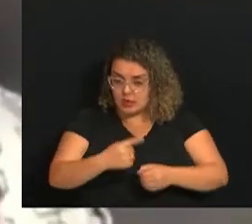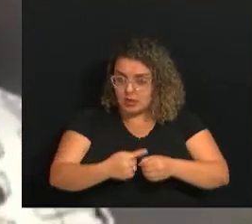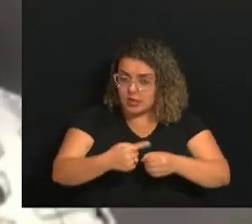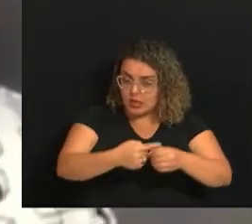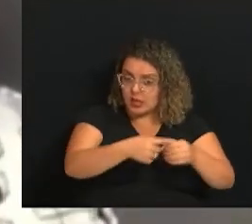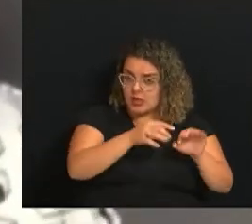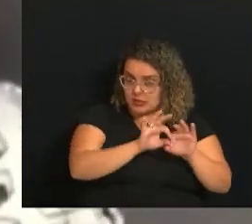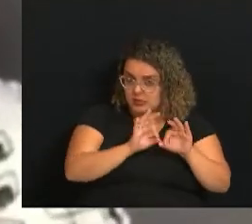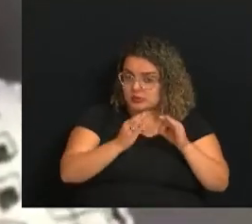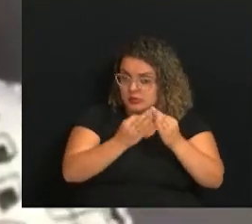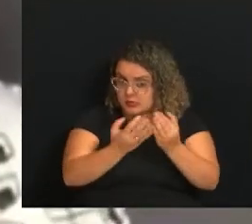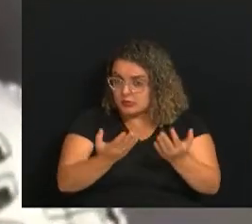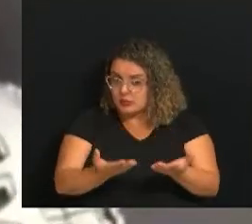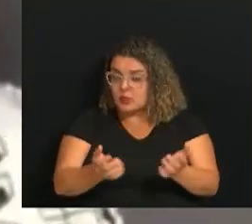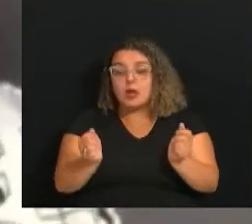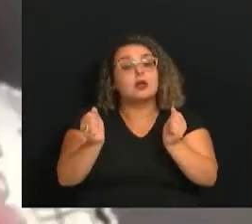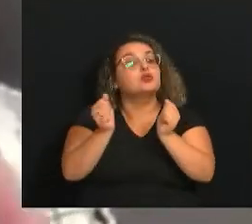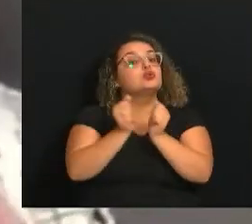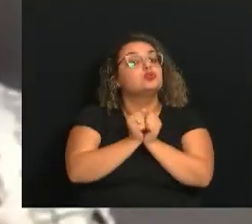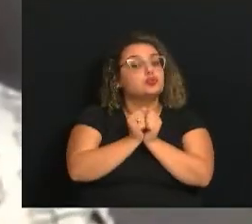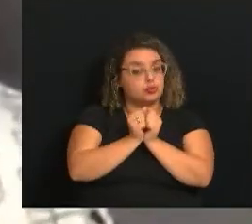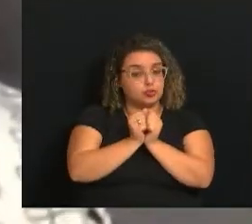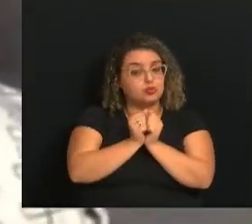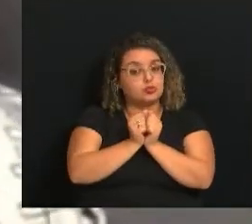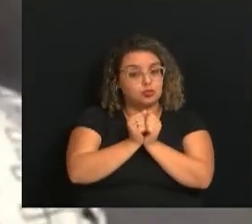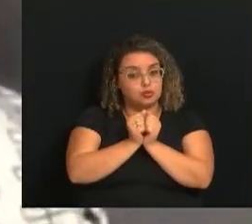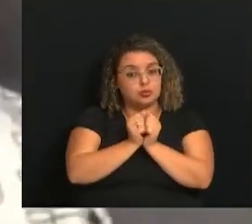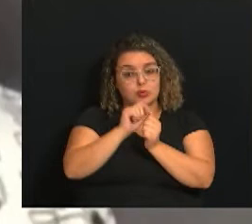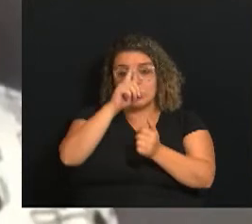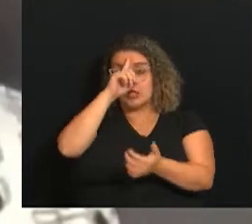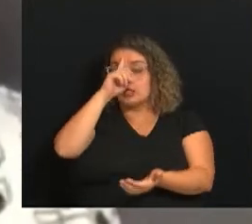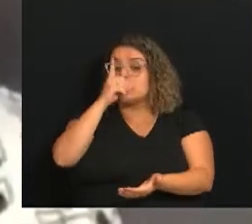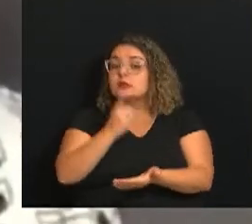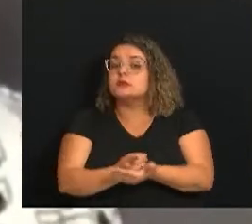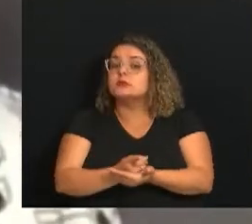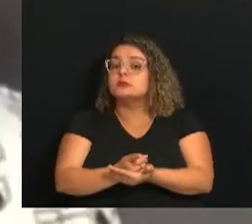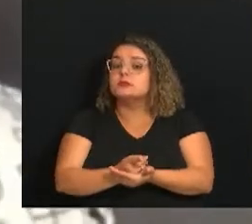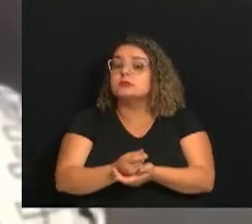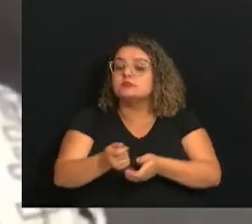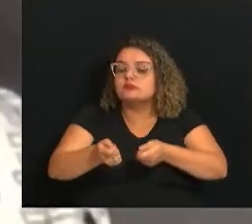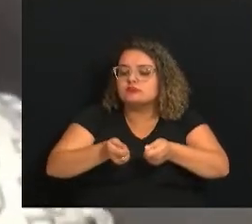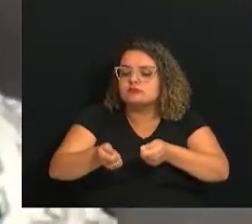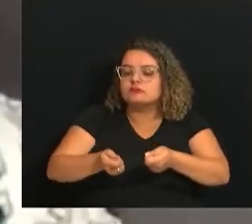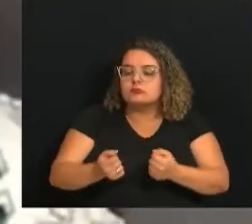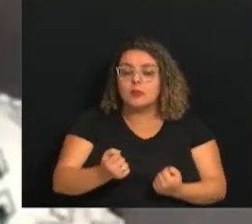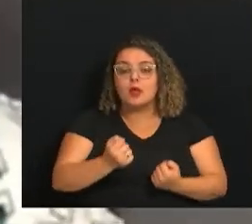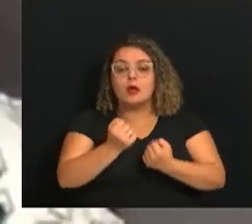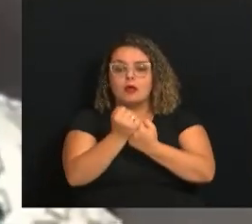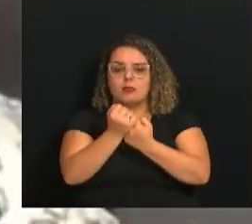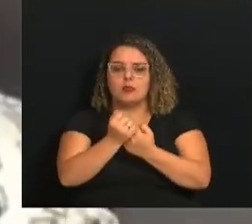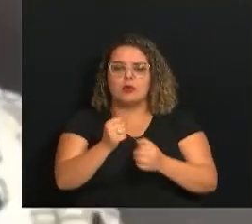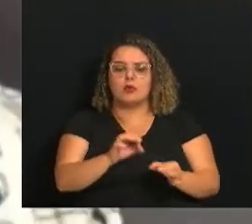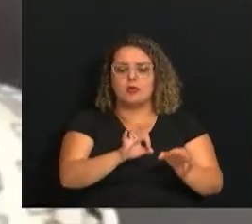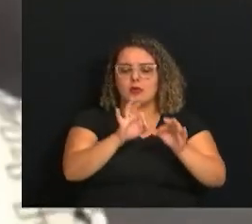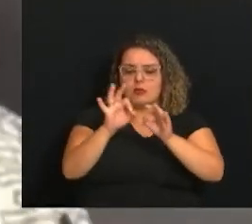para conjuntamente decidir medidas de apoio e acompanhamento dessas